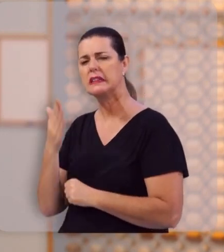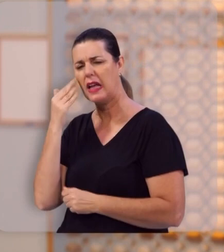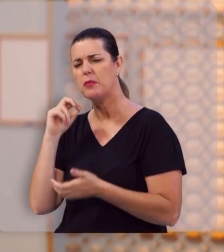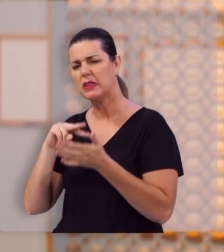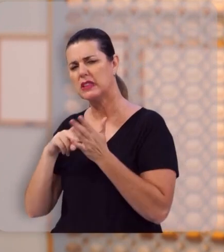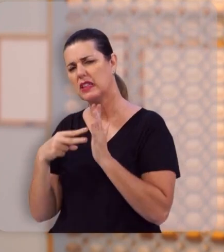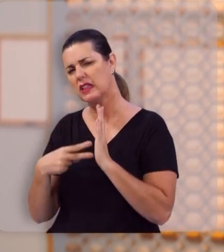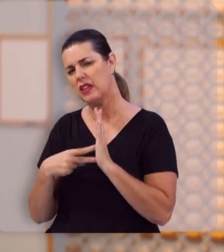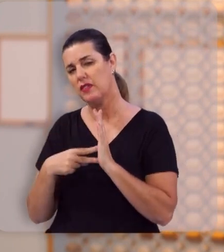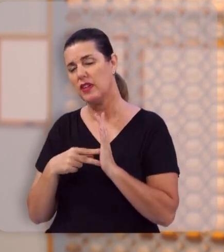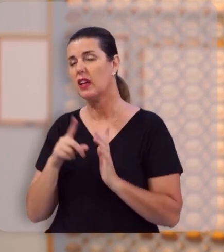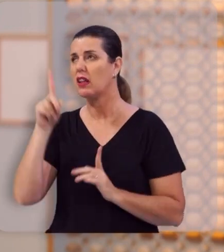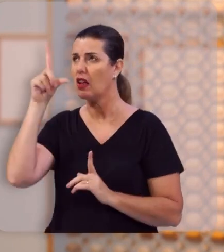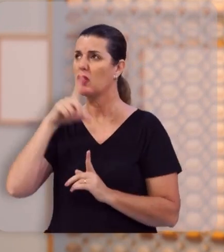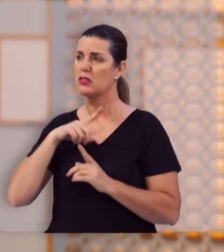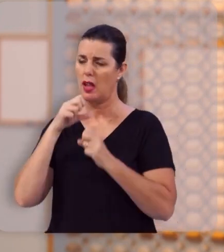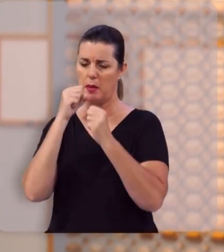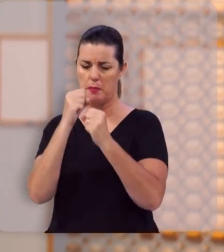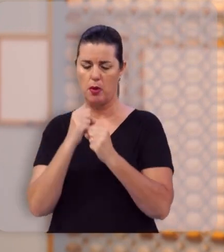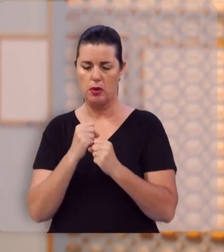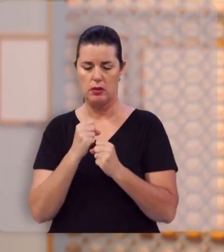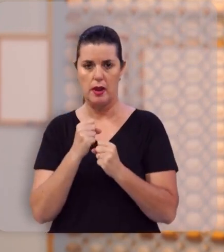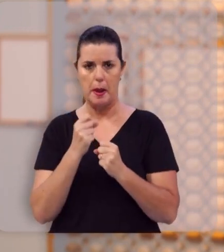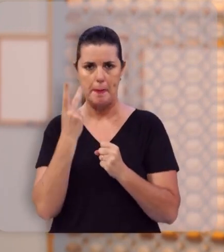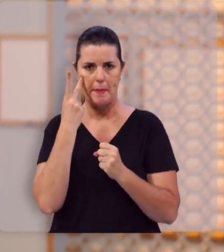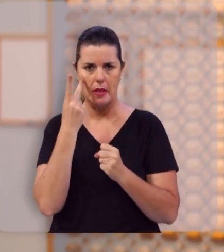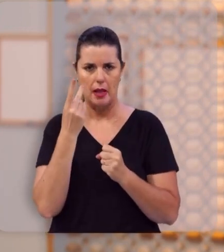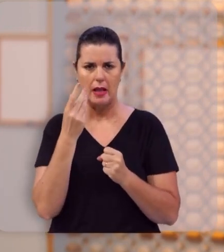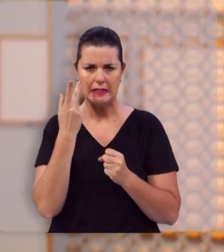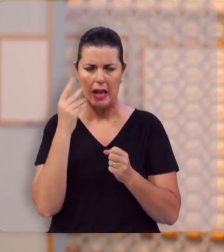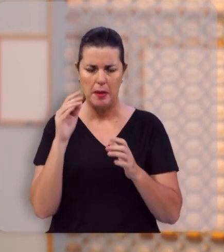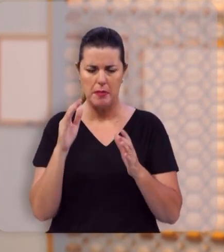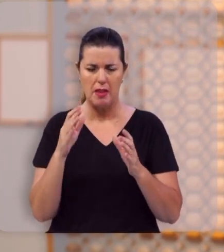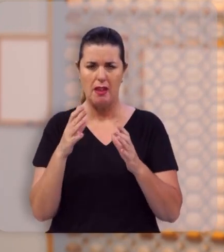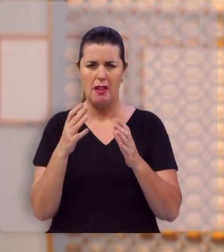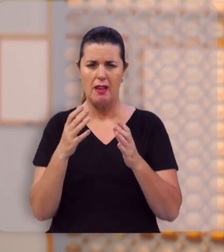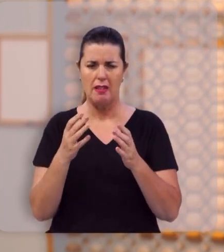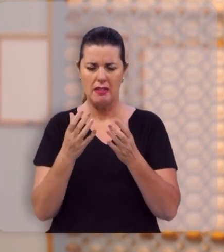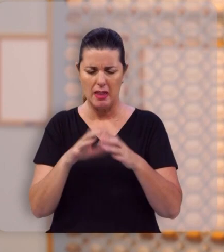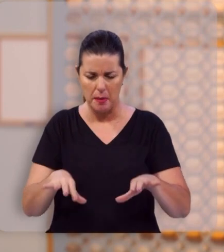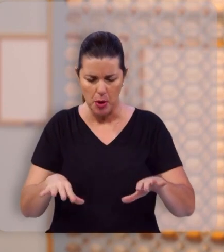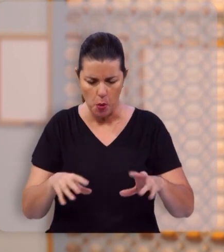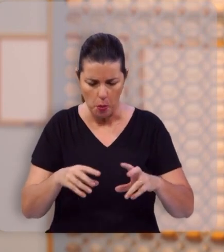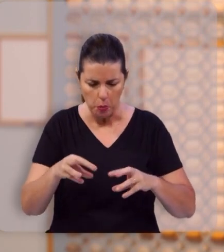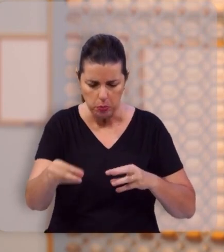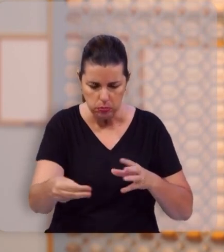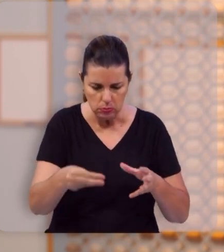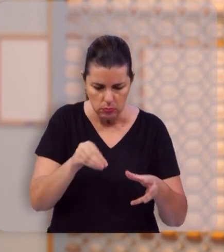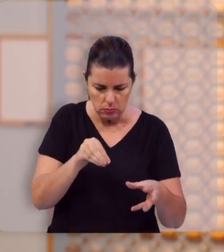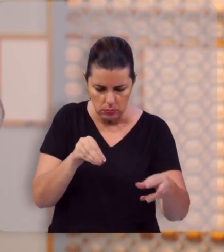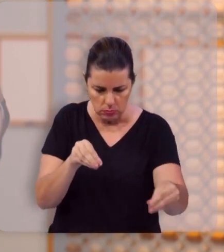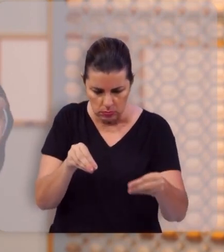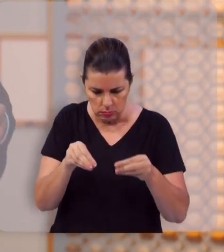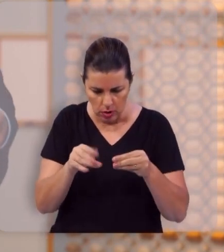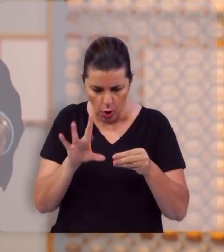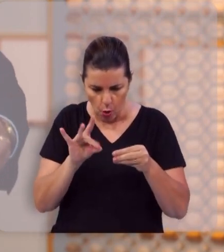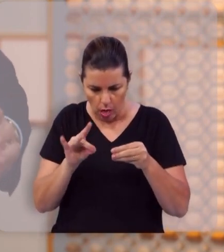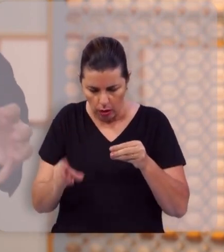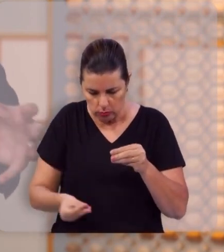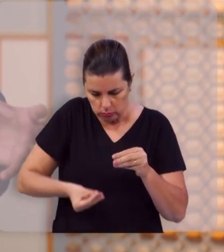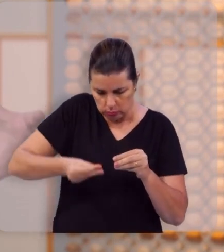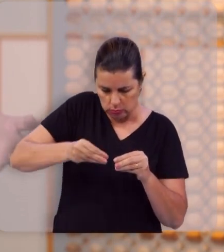significa isso? Deus é poderoso para pegar os cacos e fazer um vaso novo. Deus é poderoso